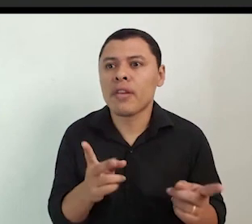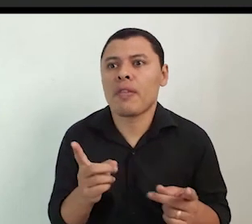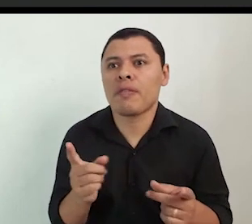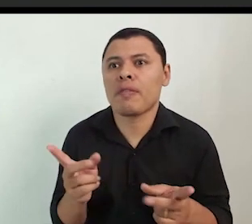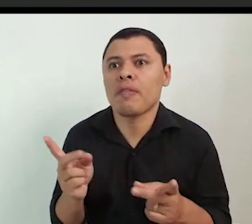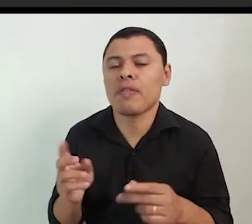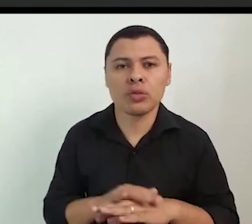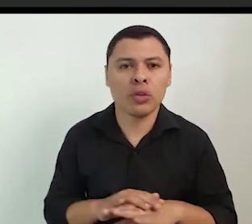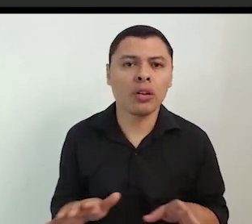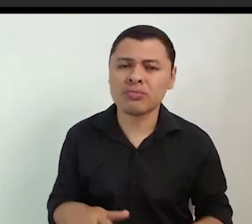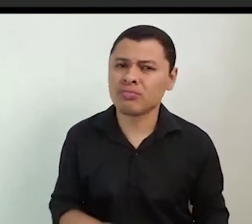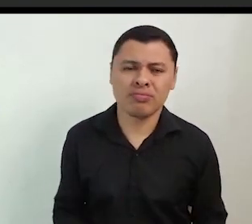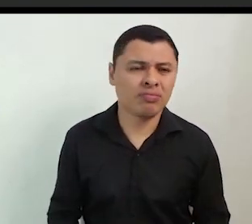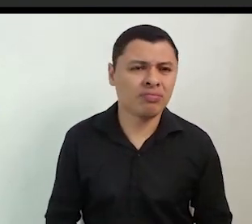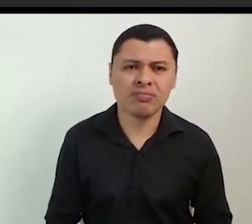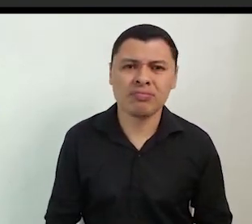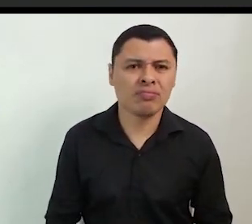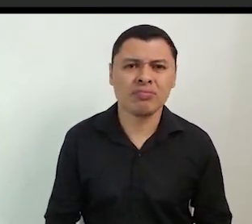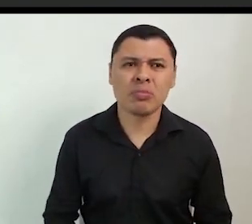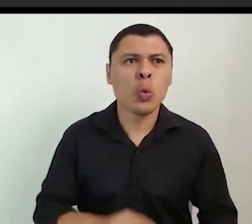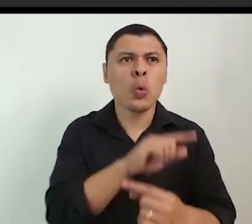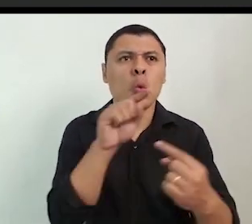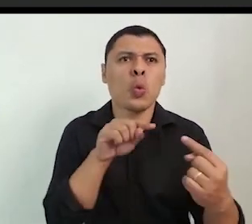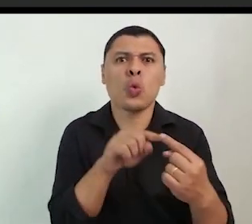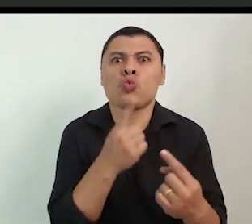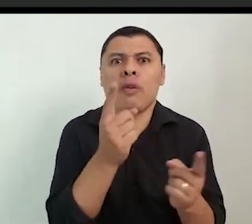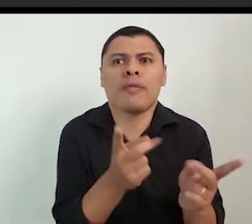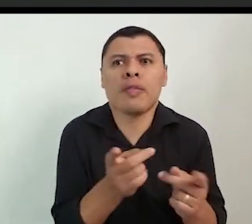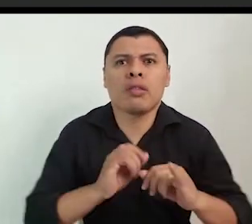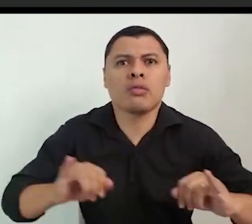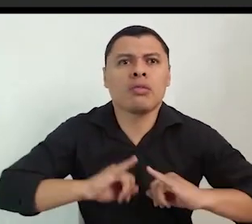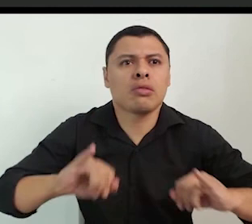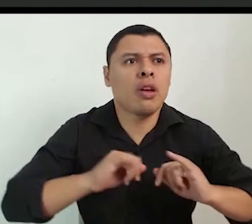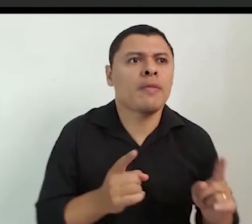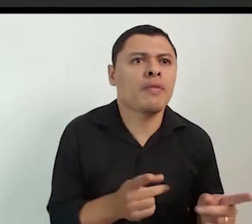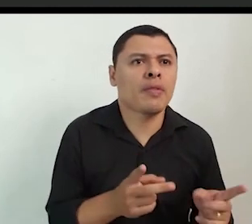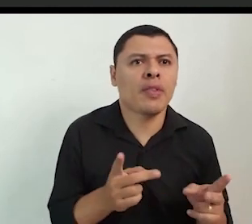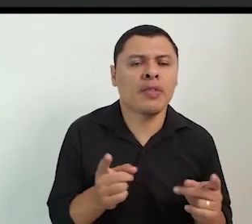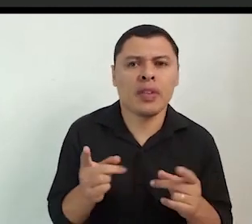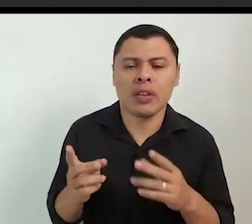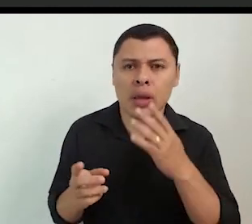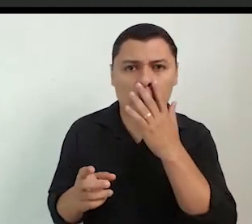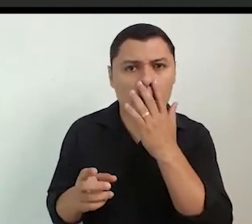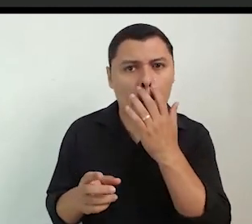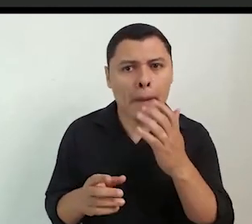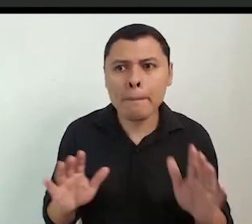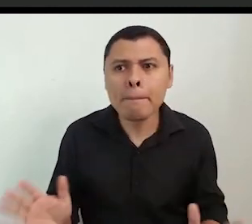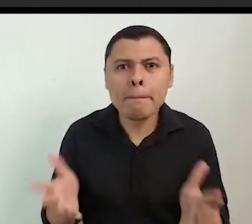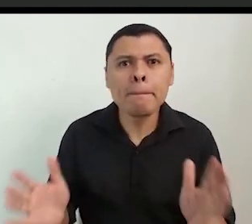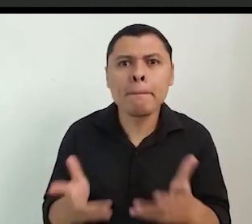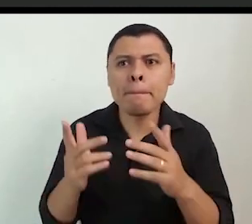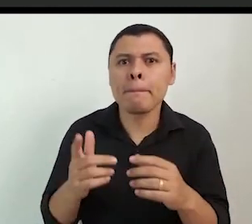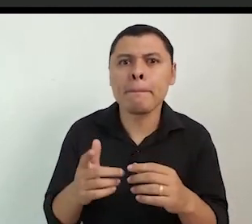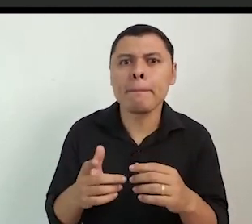nada. Que o único propósito é vender, fazer propaganda para vender e estimular até mesmo o